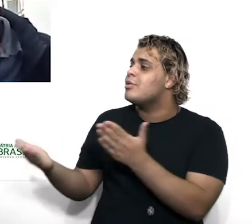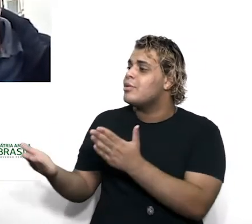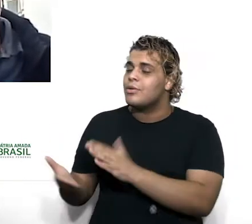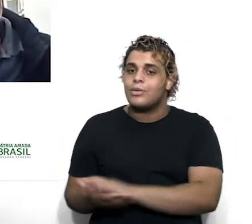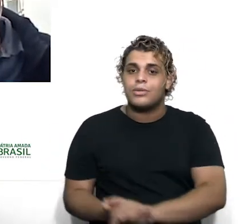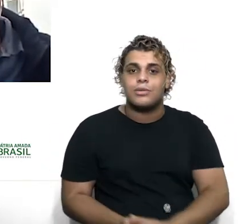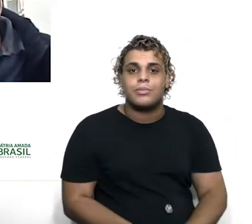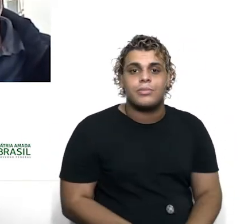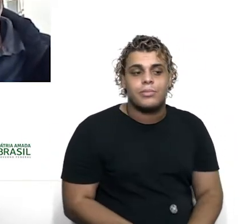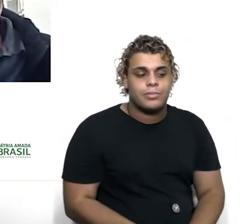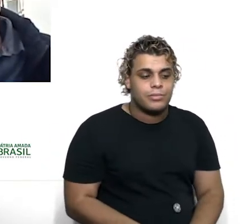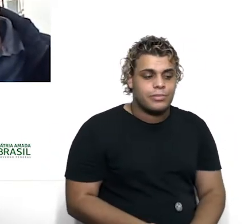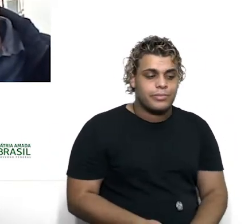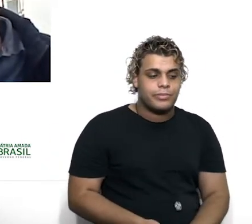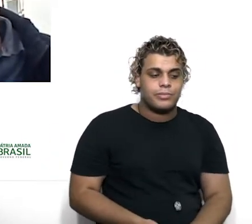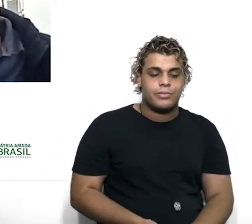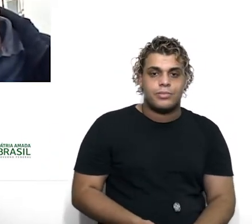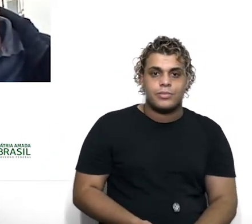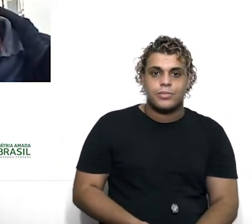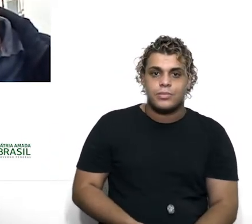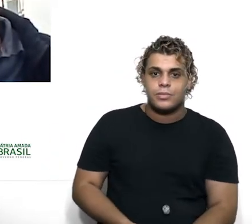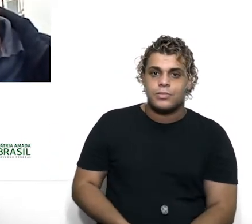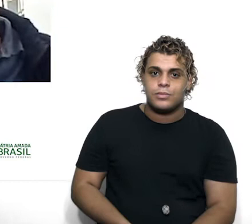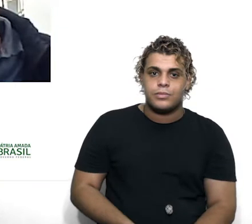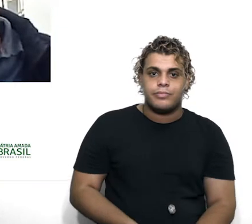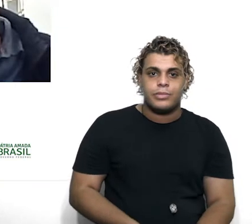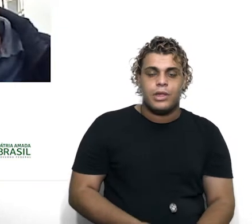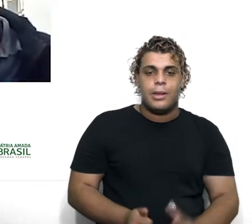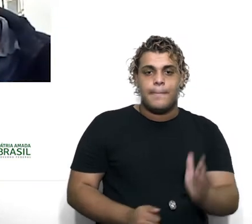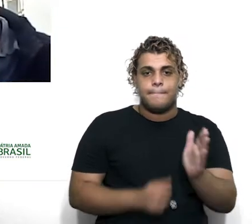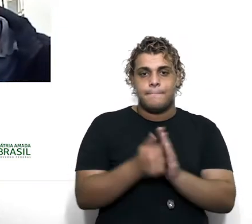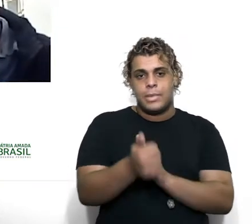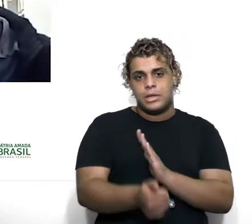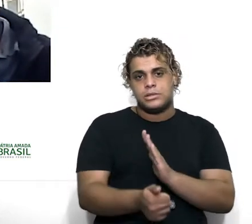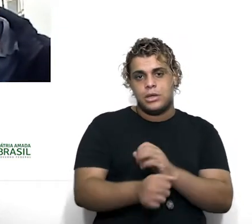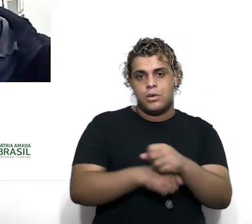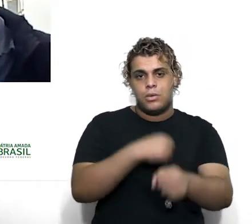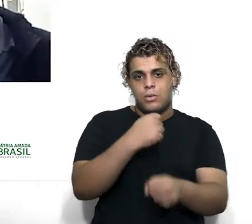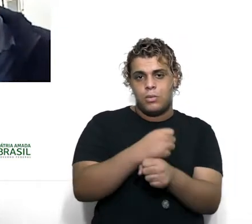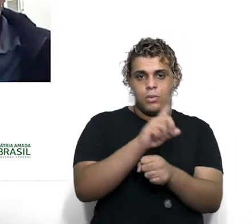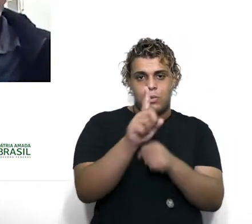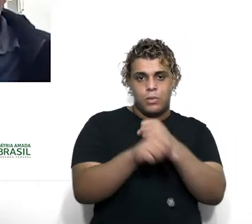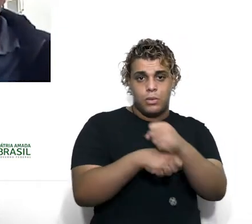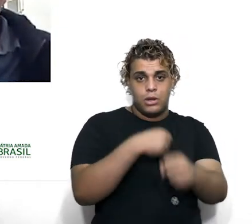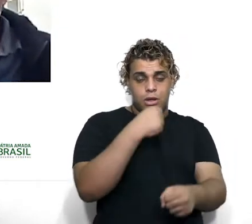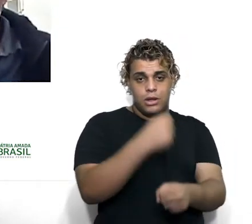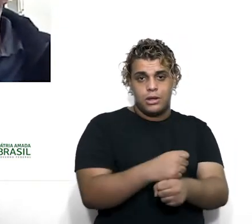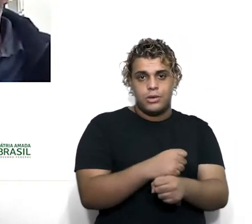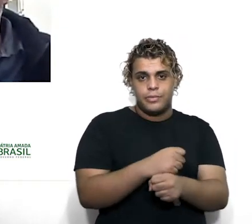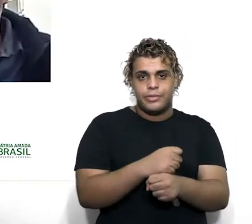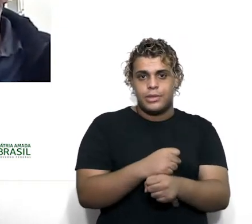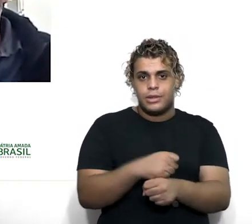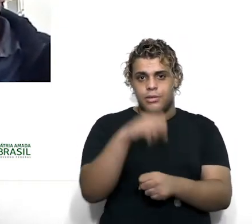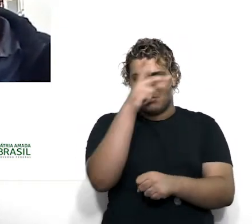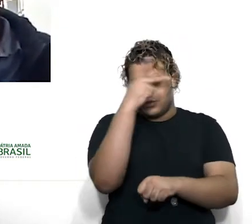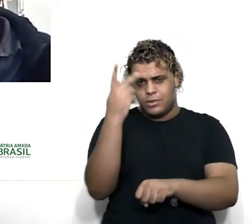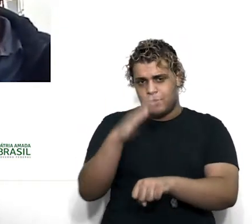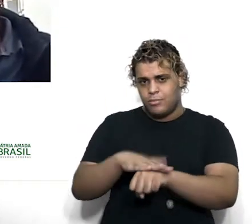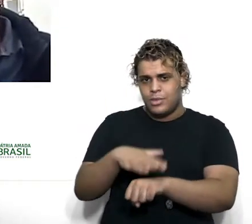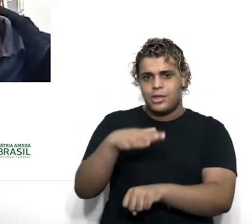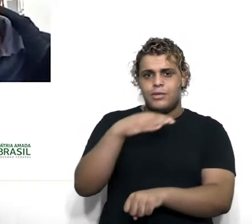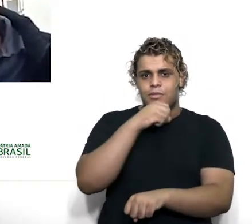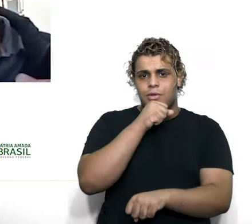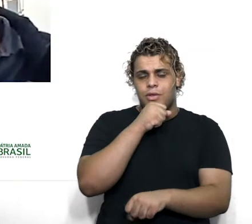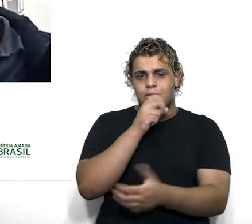Passado um ano, os mais velhos que estão ainda isolados, que ainda não foram